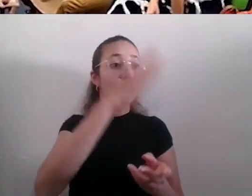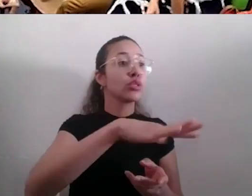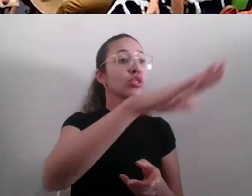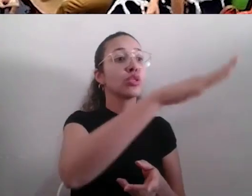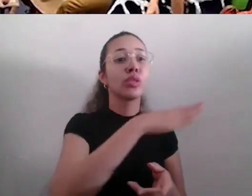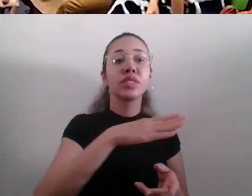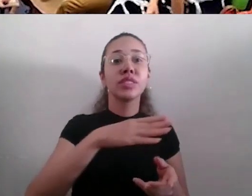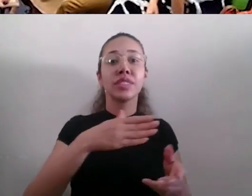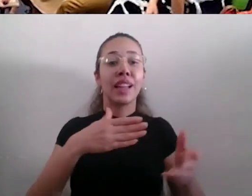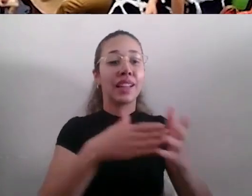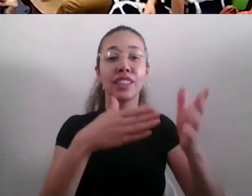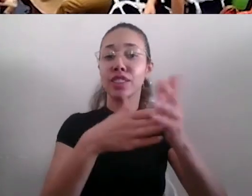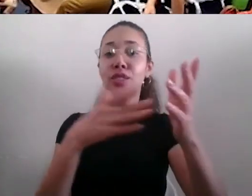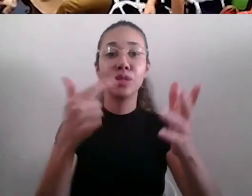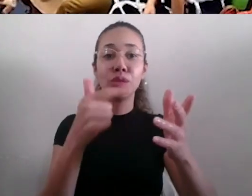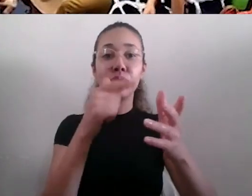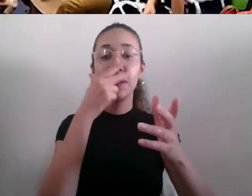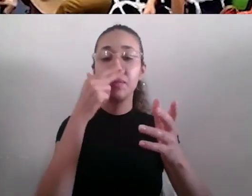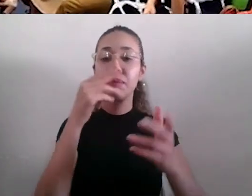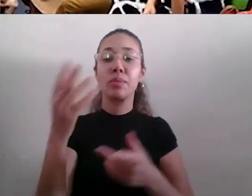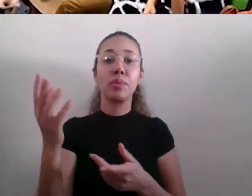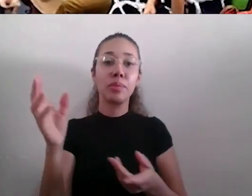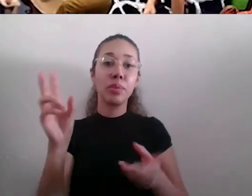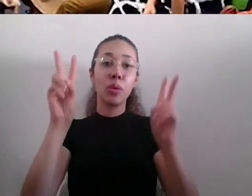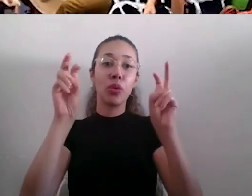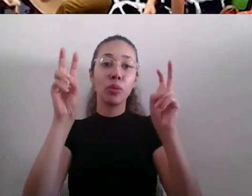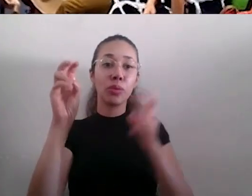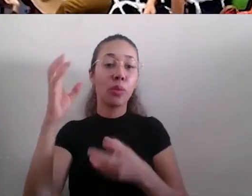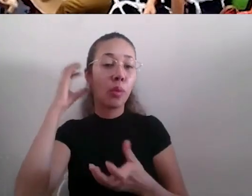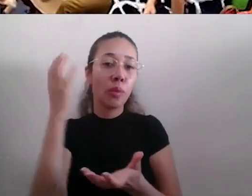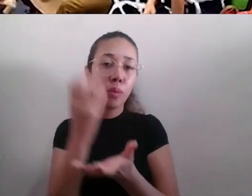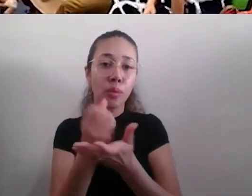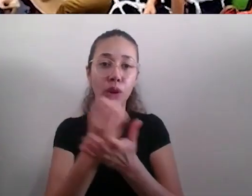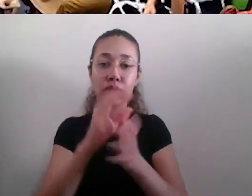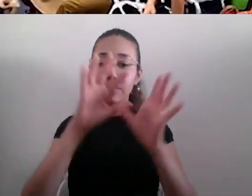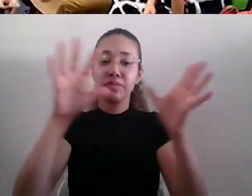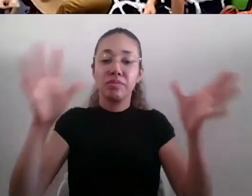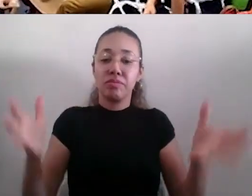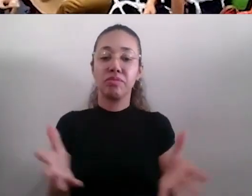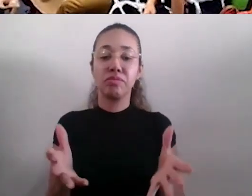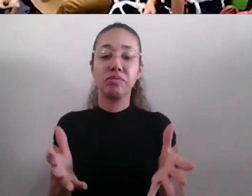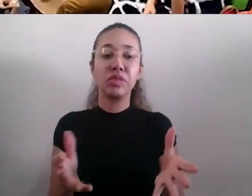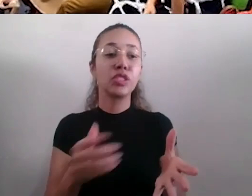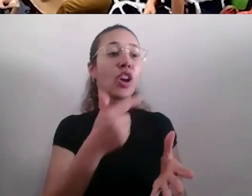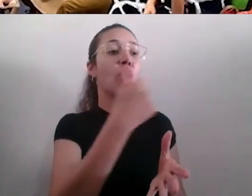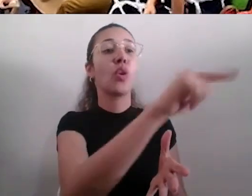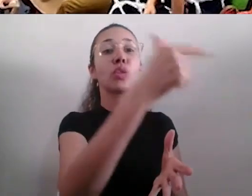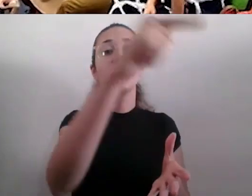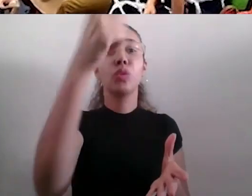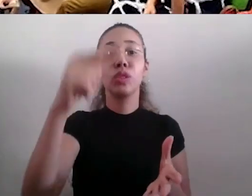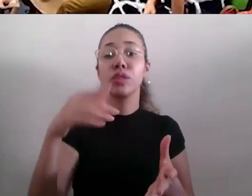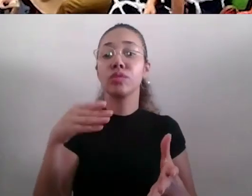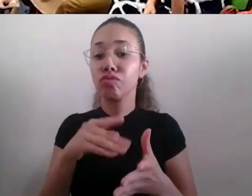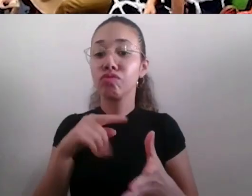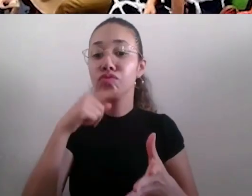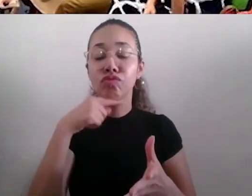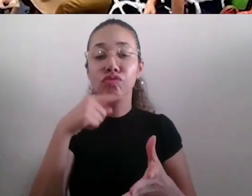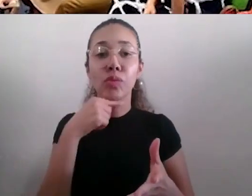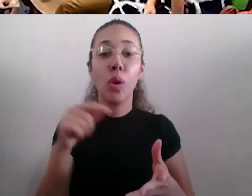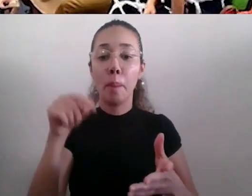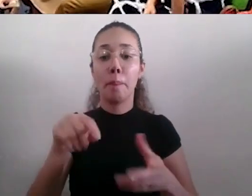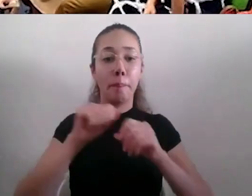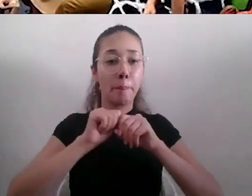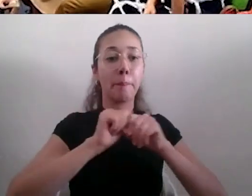Apresenta é uma bolha? E como ter esse cuidado para estourar essa bolha para a gente atingir a maioria